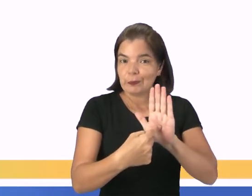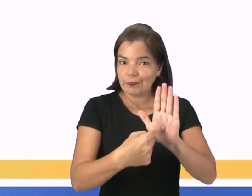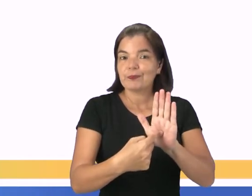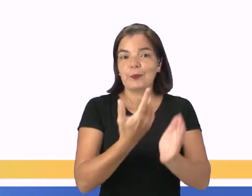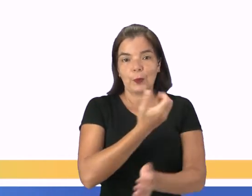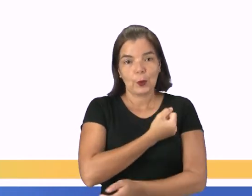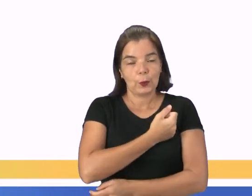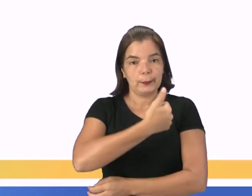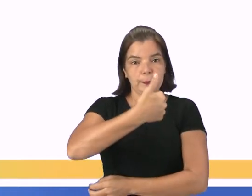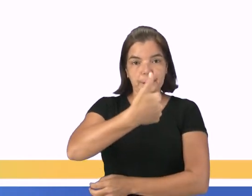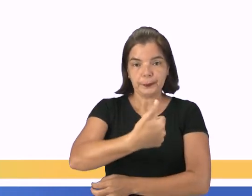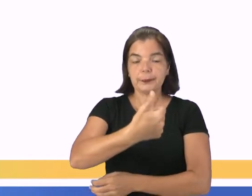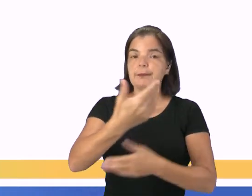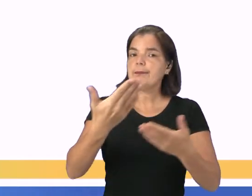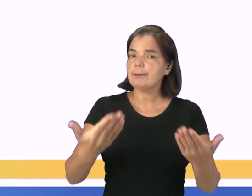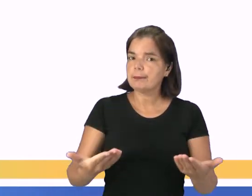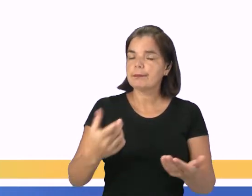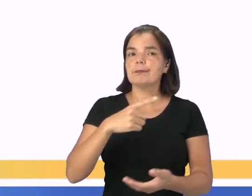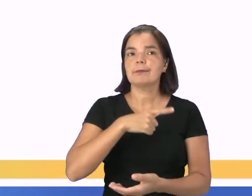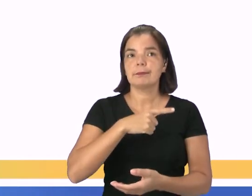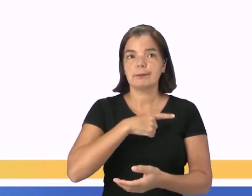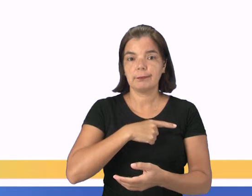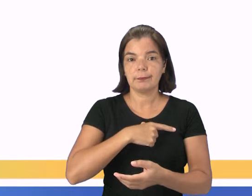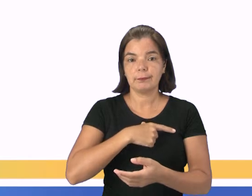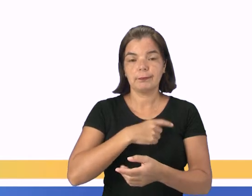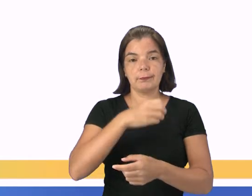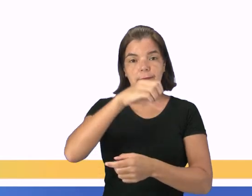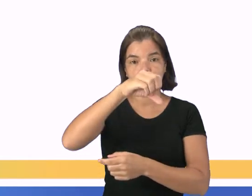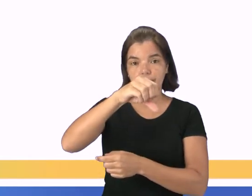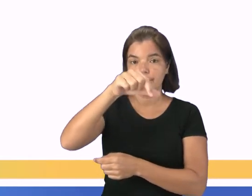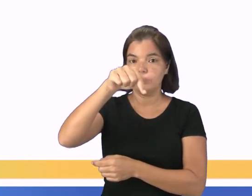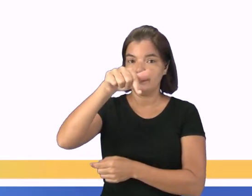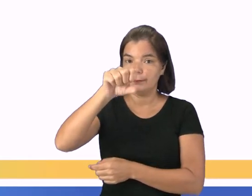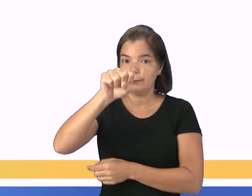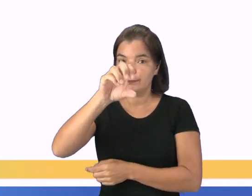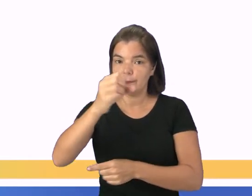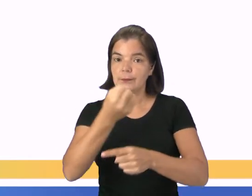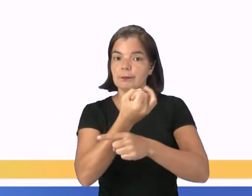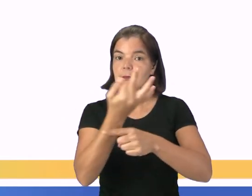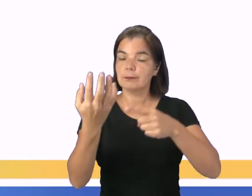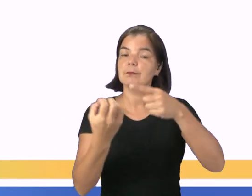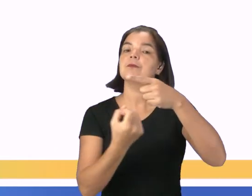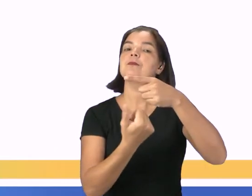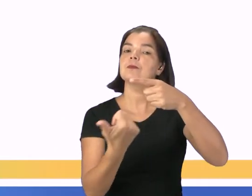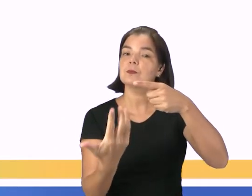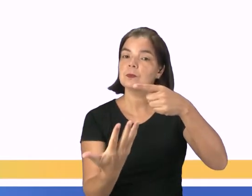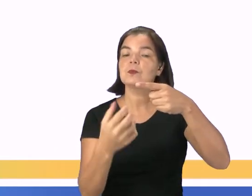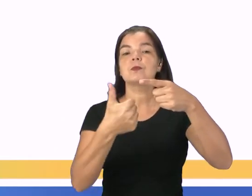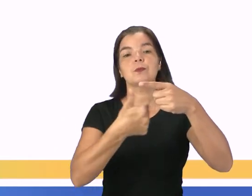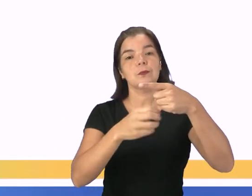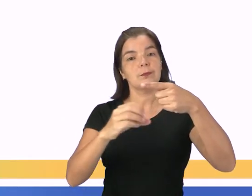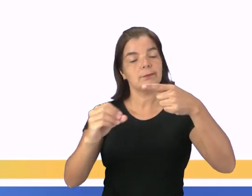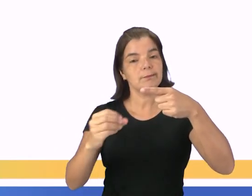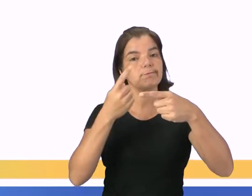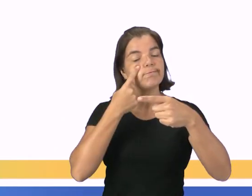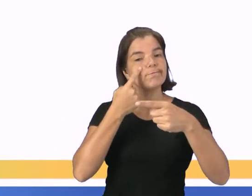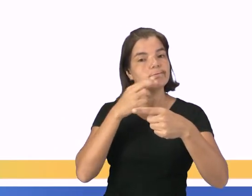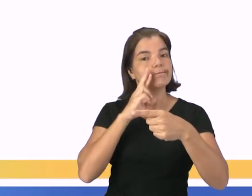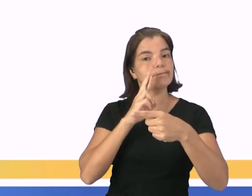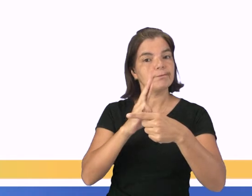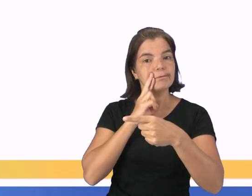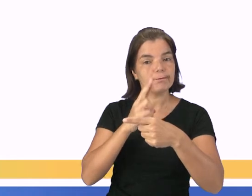1. Então, obtemos a fração 9.780 sobre 100. Bom, para encontrar